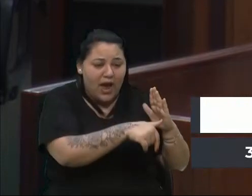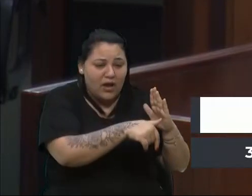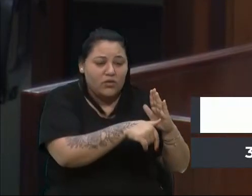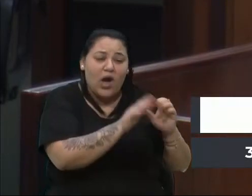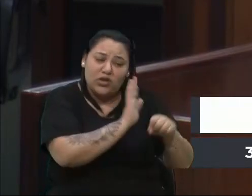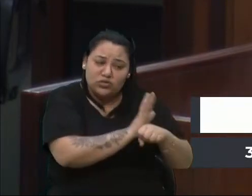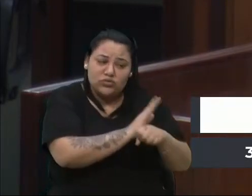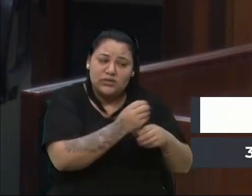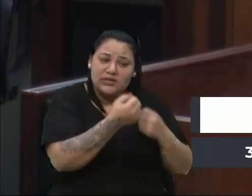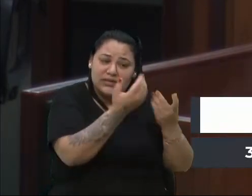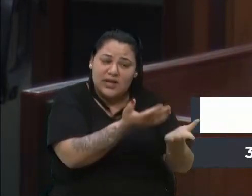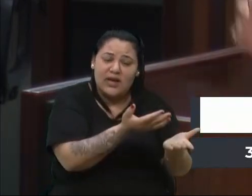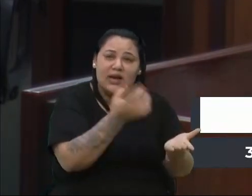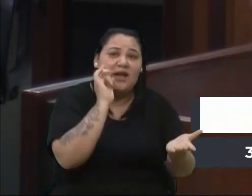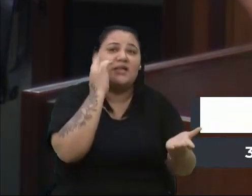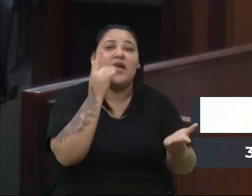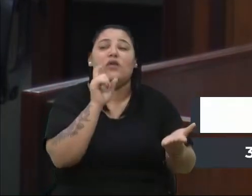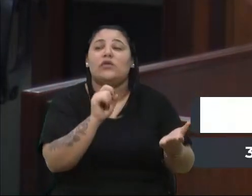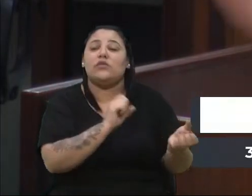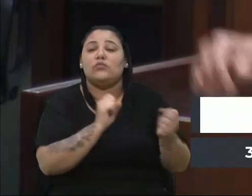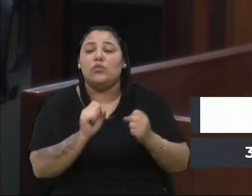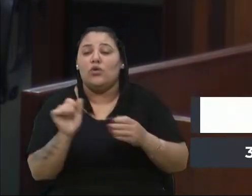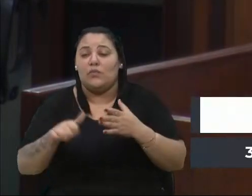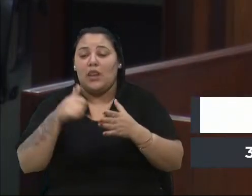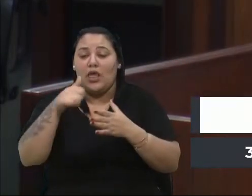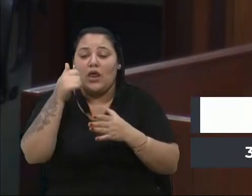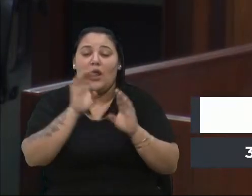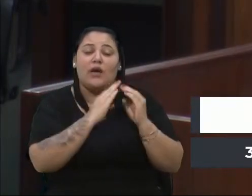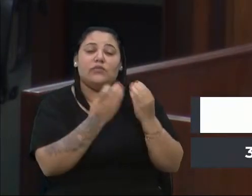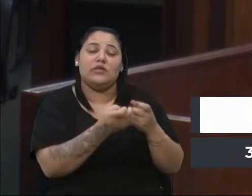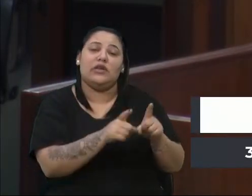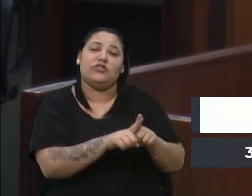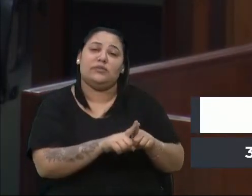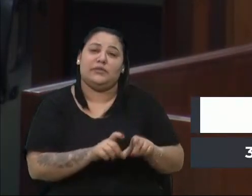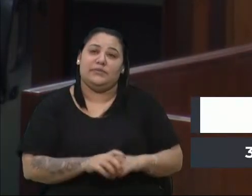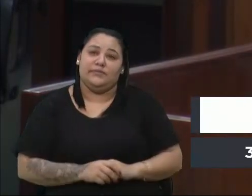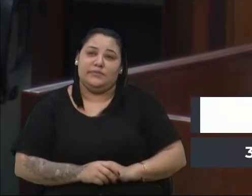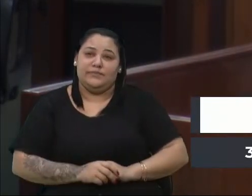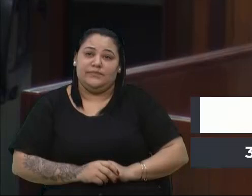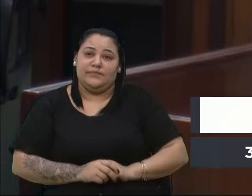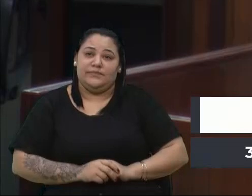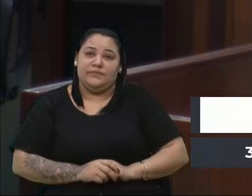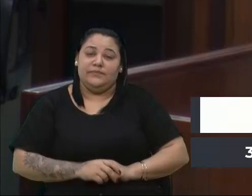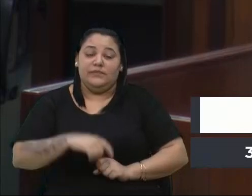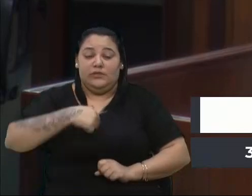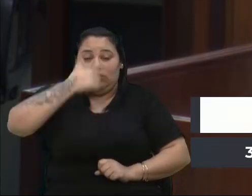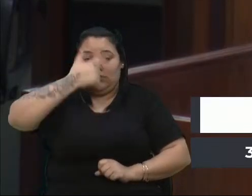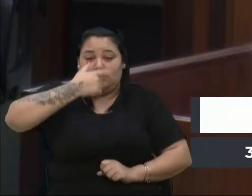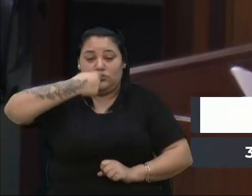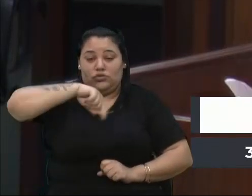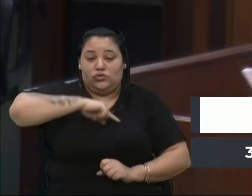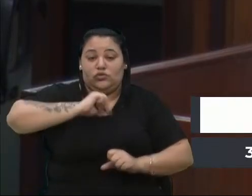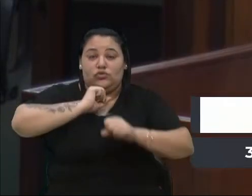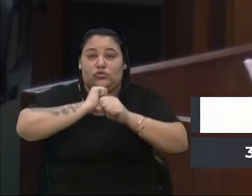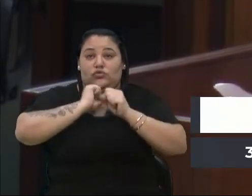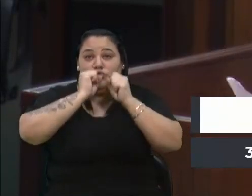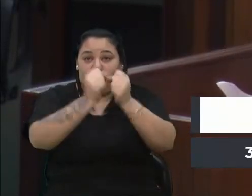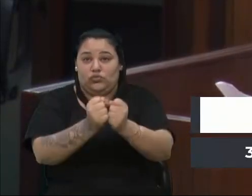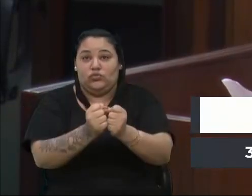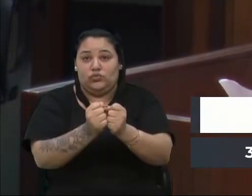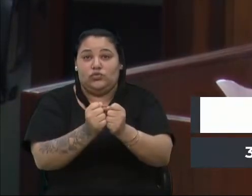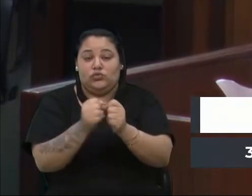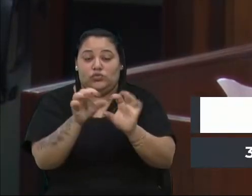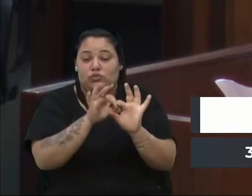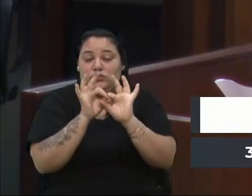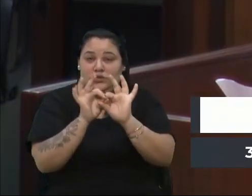vamos ajudar o que nós podemos melhorar a sua comunidade. Eu acho que nós, juntos, unidos por Caxias do Sul,